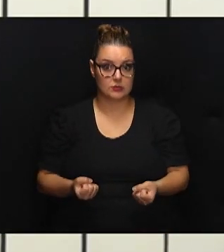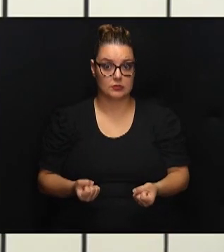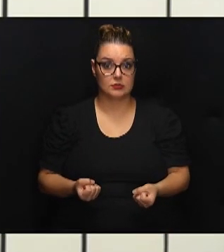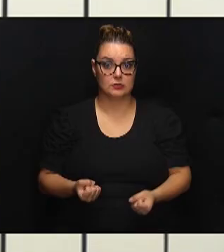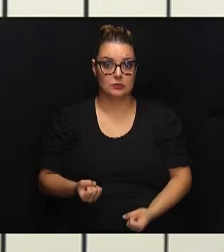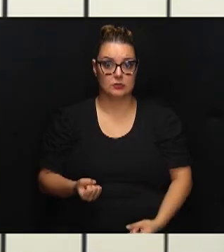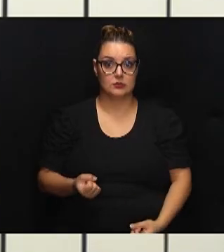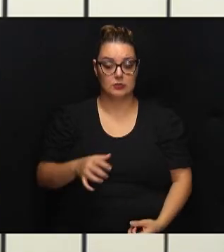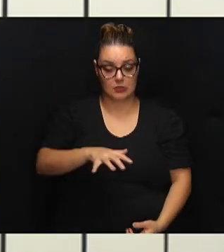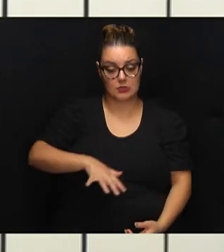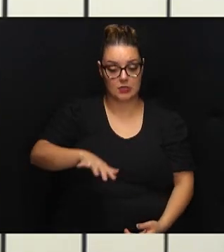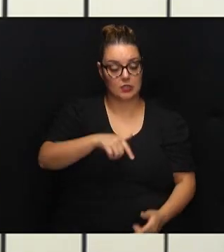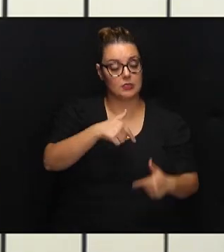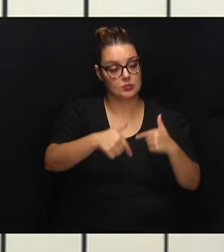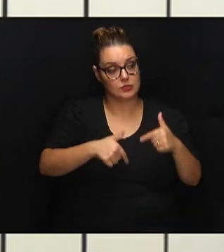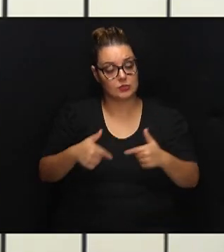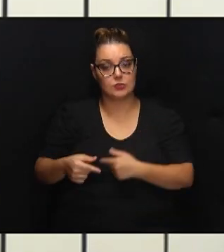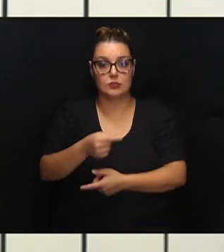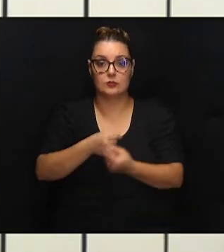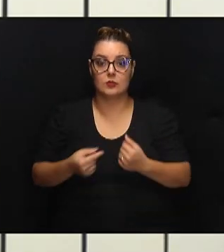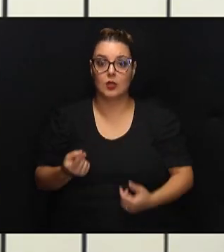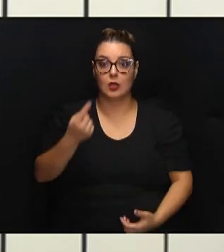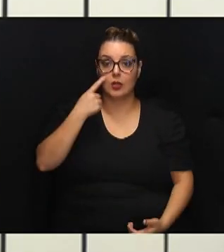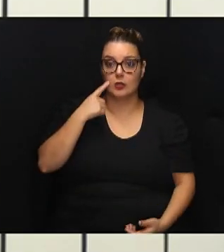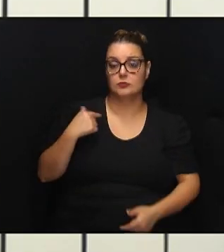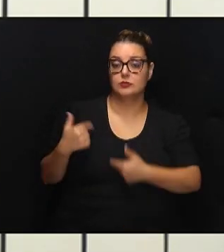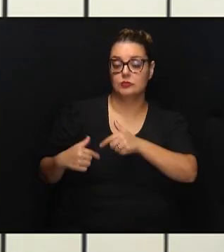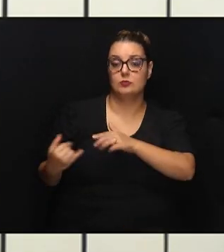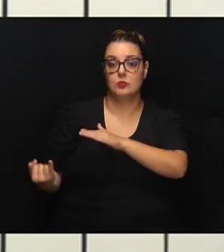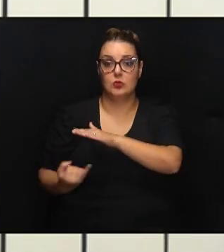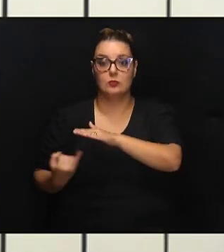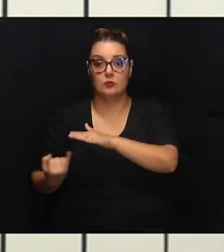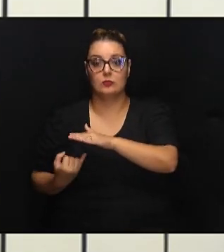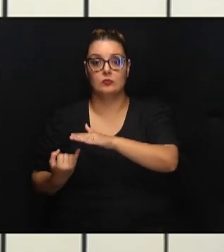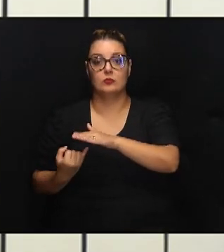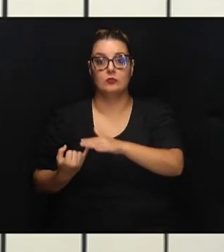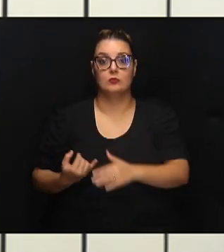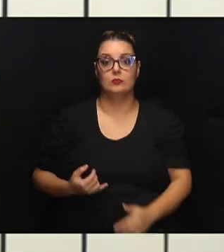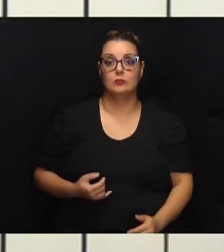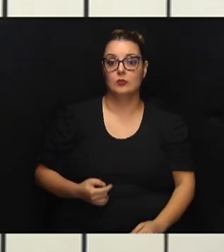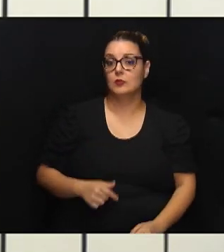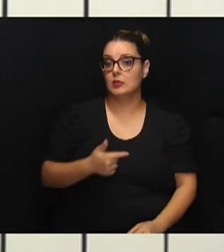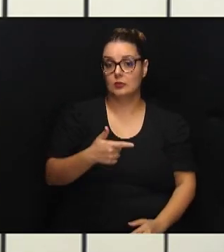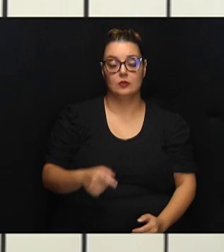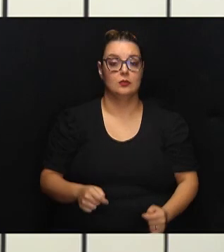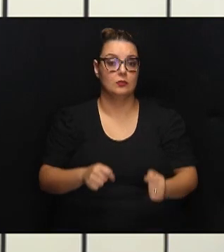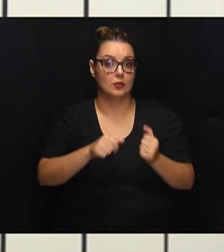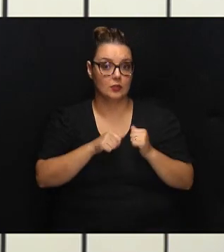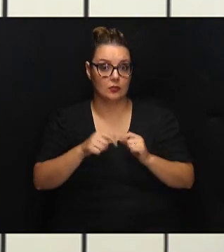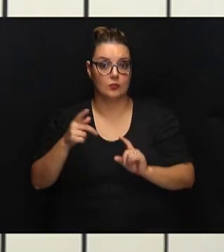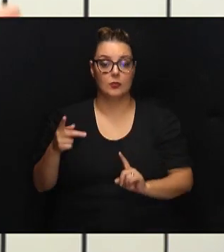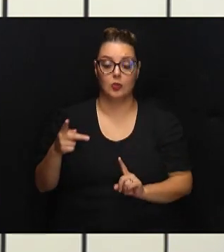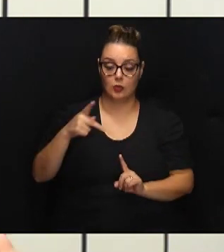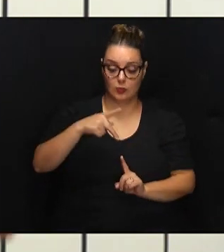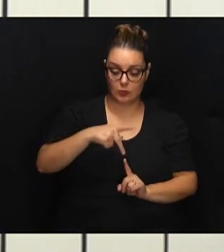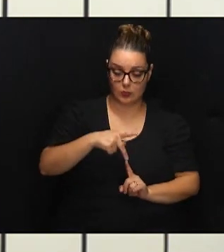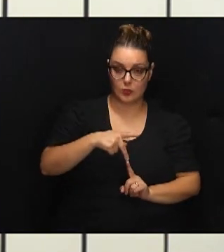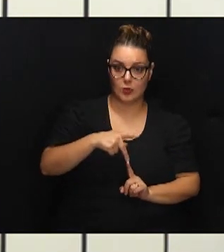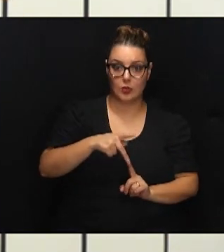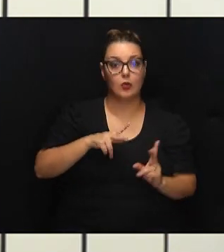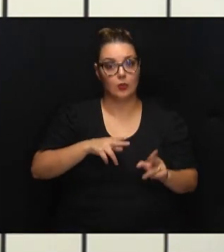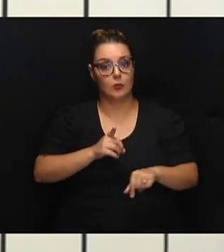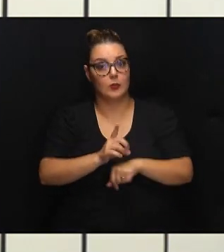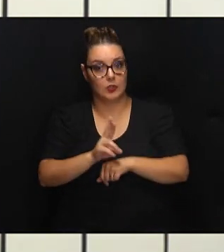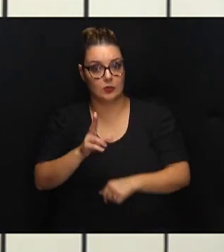nesse mercado de trabalho. Olha, os trabalhadores informais deixam de contar com benefícios da Previdência Social, como a doutora já